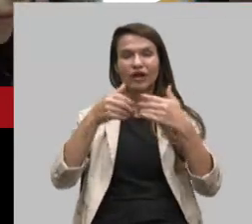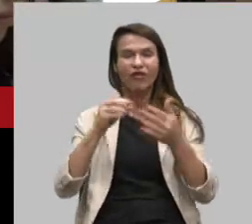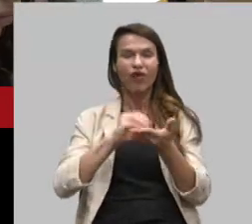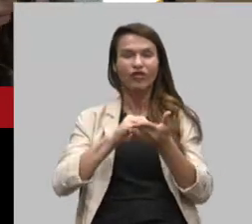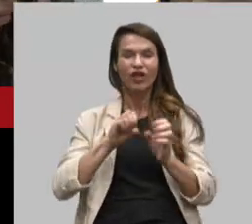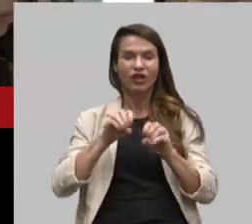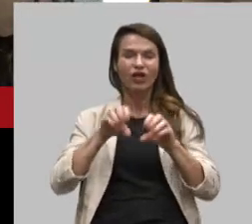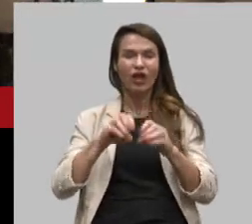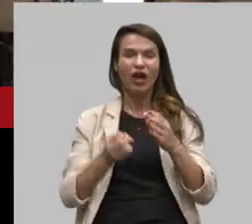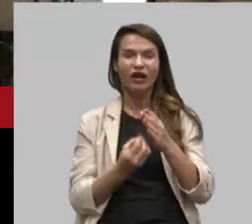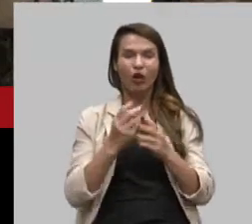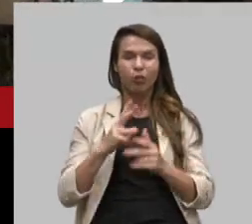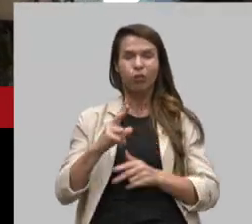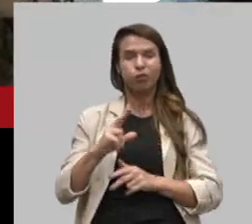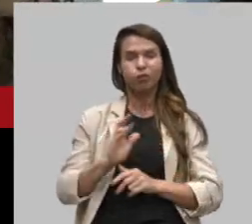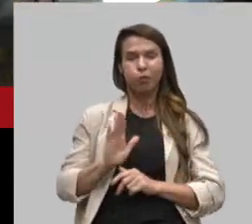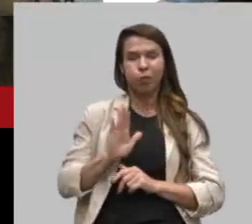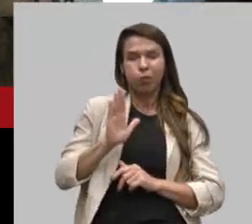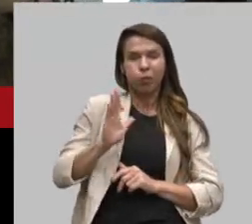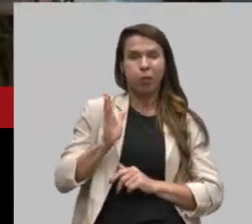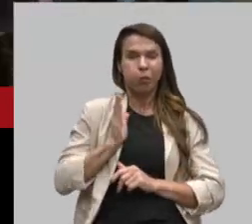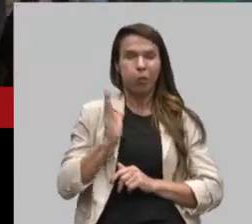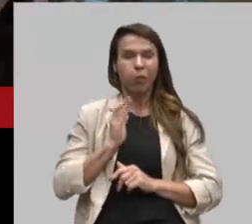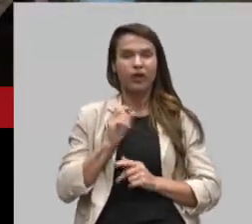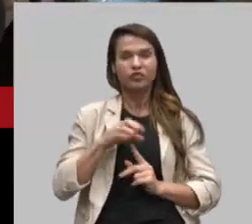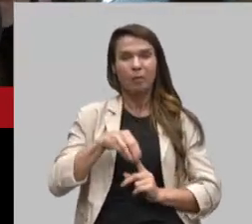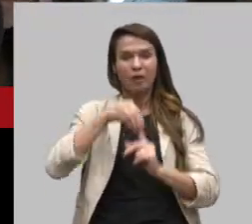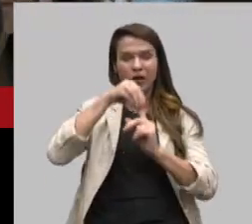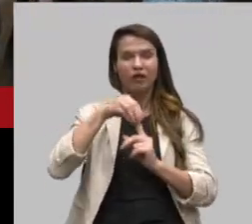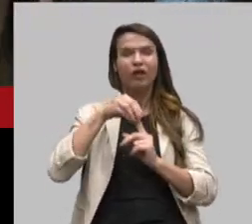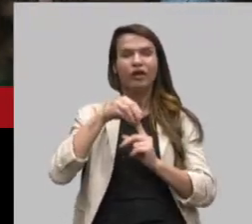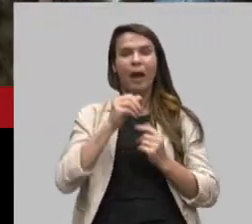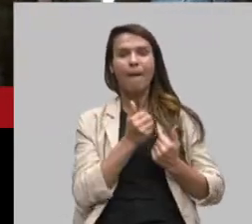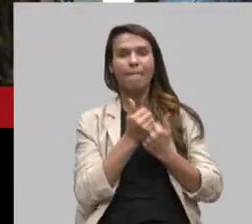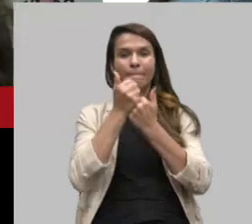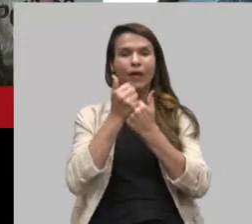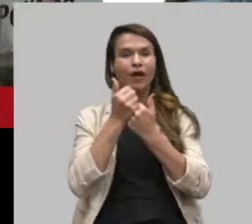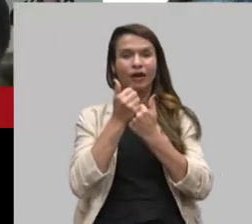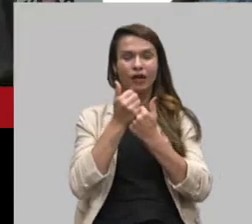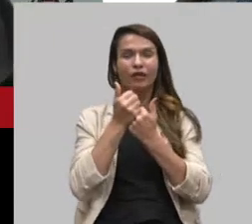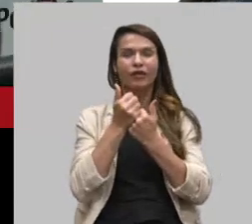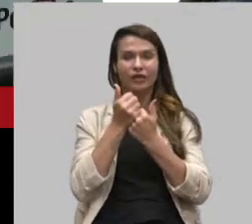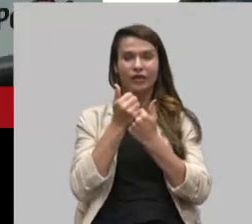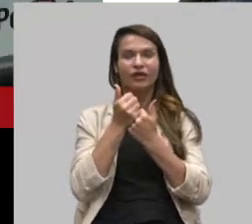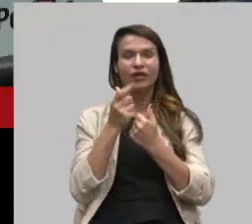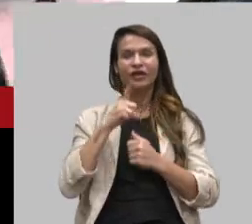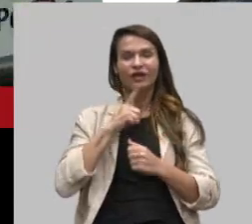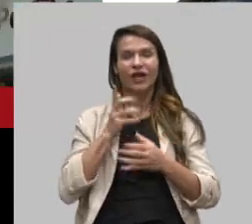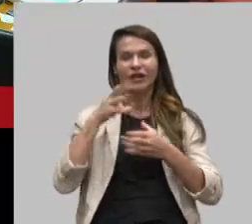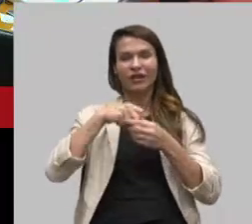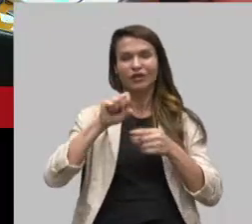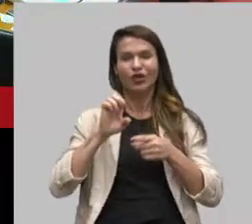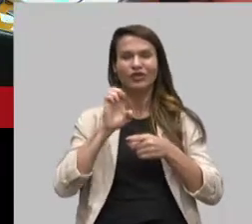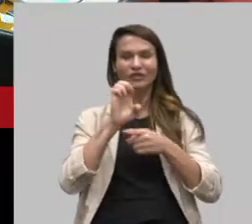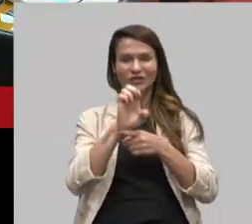criação de riqueza apenas para os privilegiados que contribuem para o analfabetismo que existe dentro do nosso